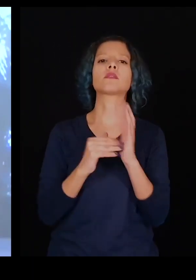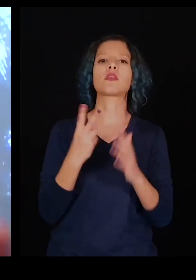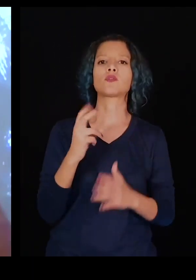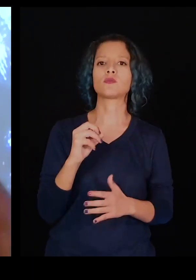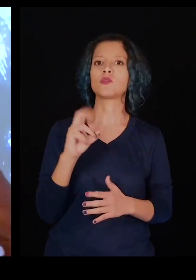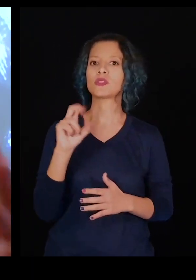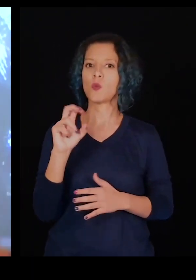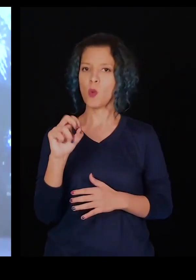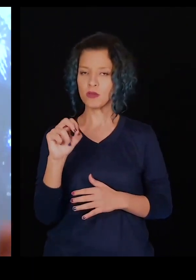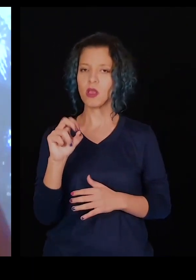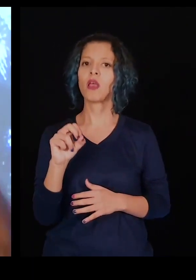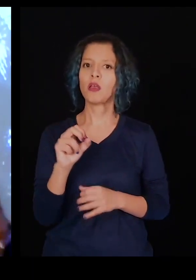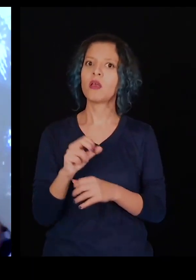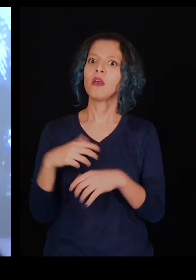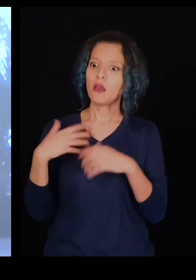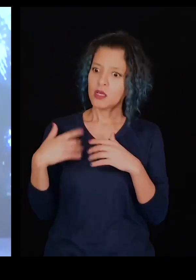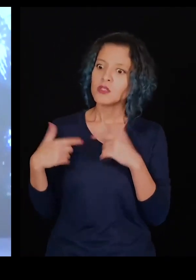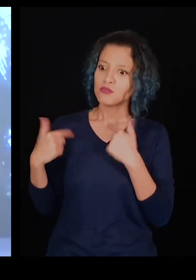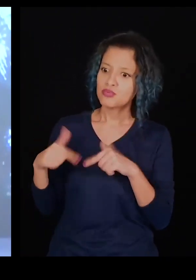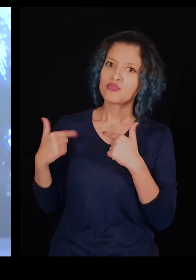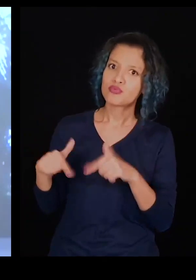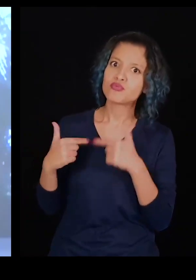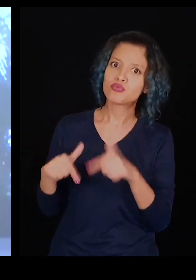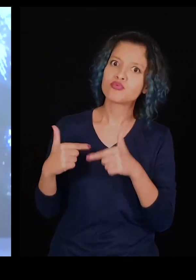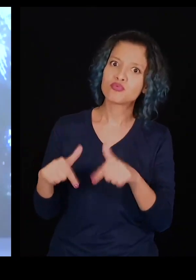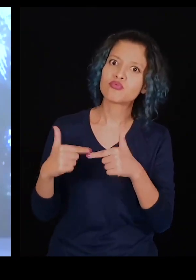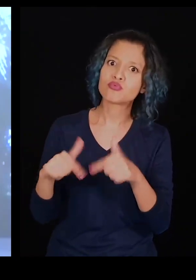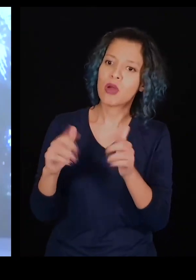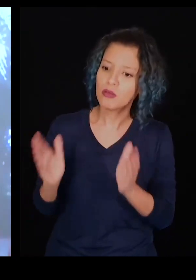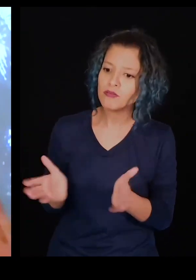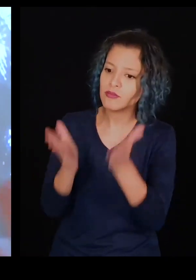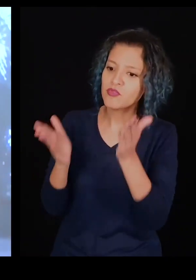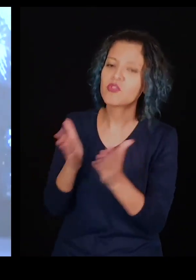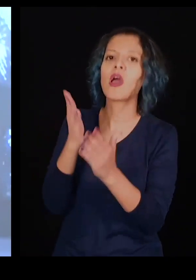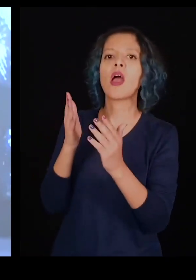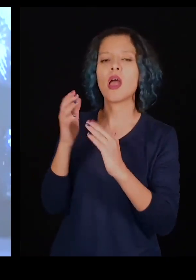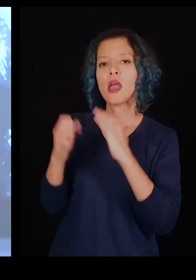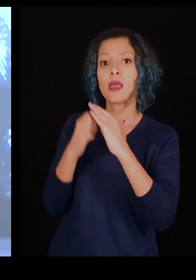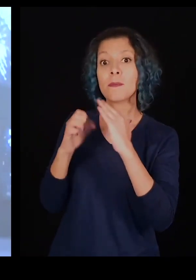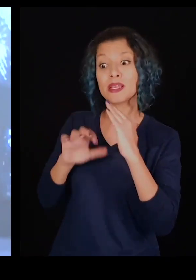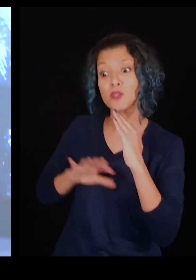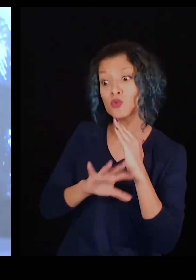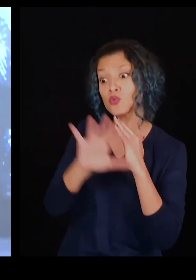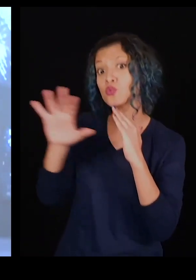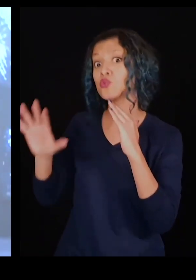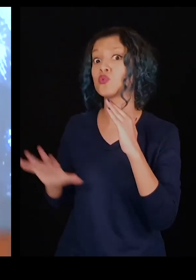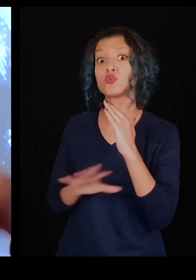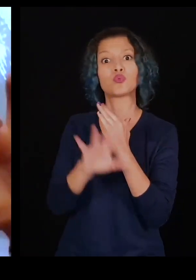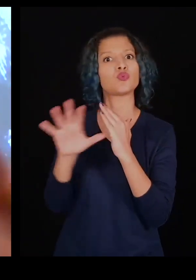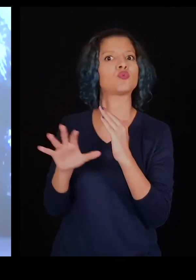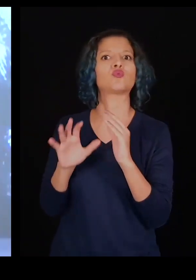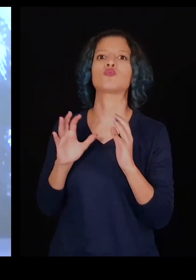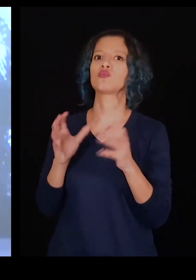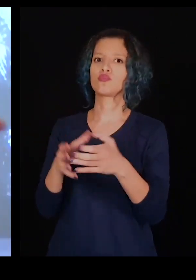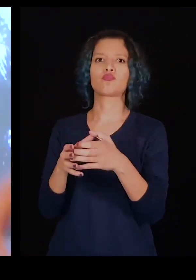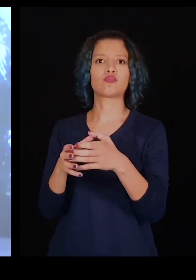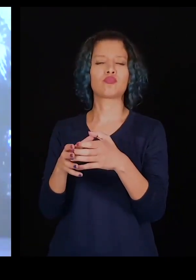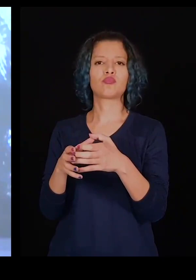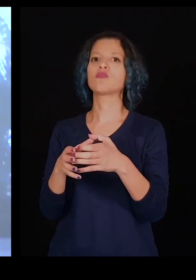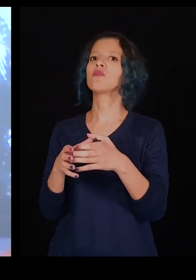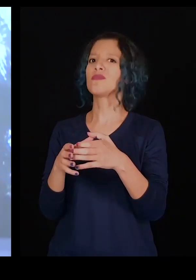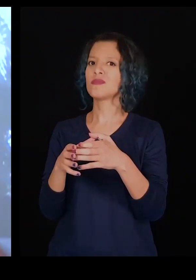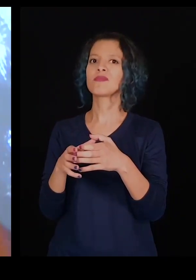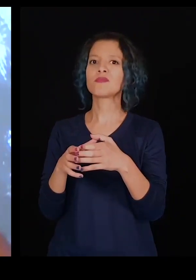gente está procurando estimular a companhia para esse movimento, mas é toda a companhia. Eu acho que